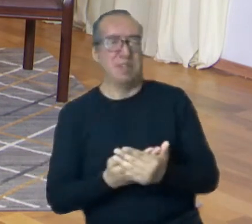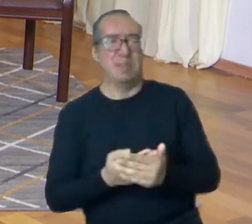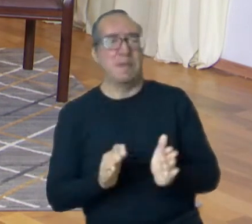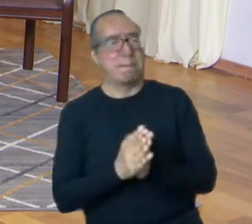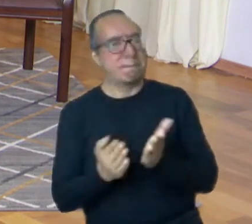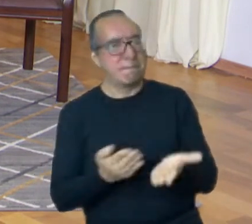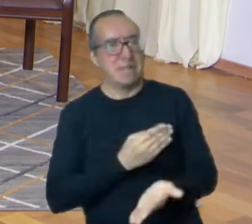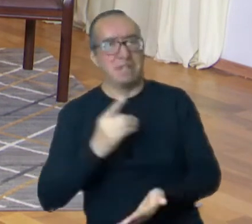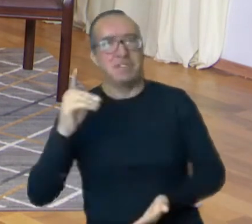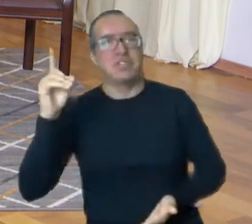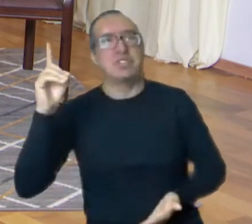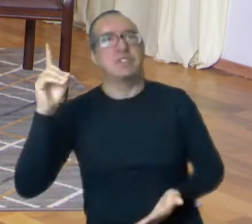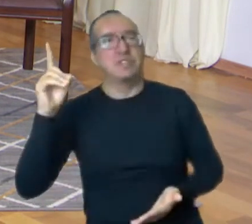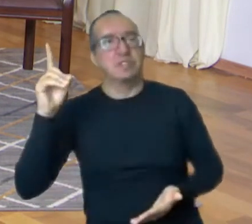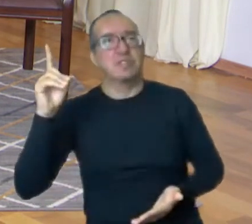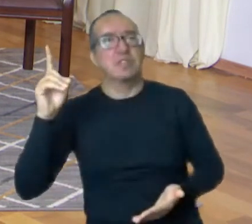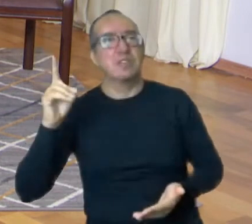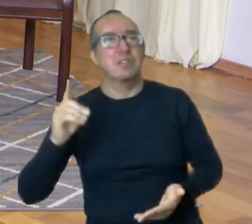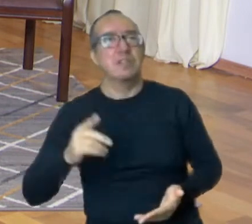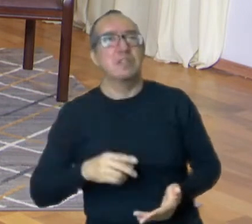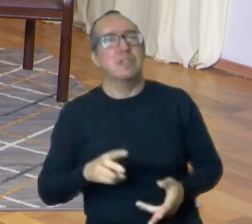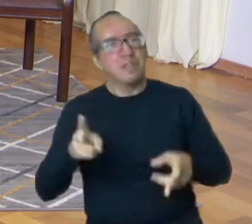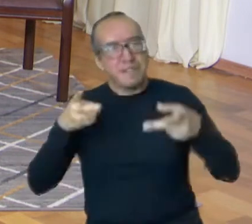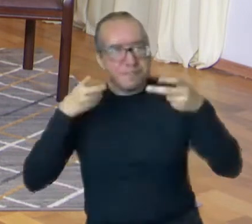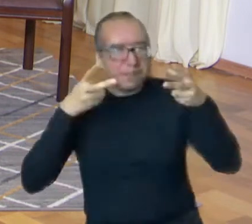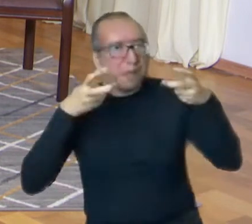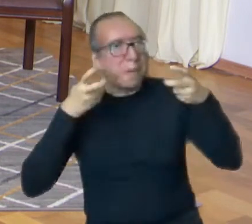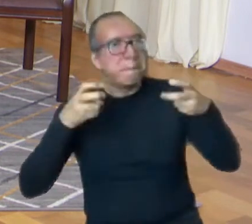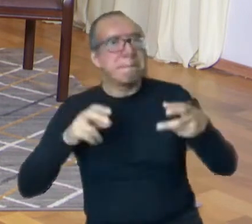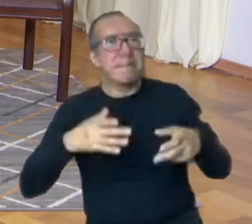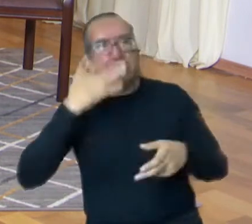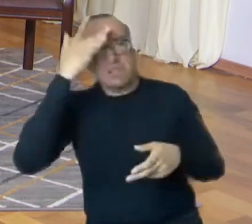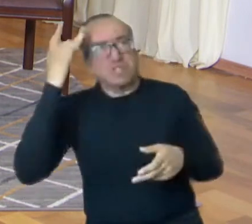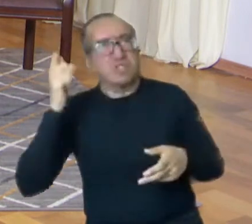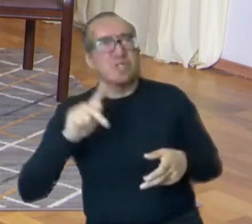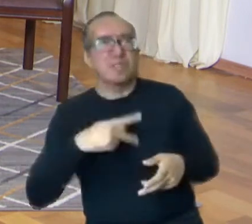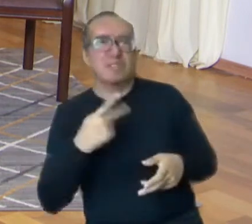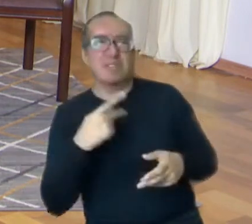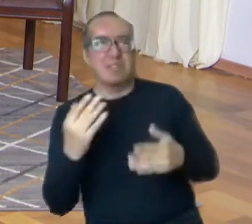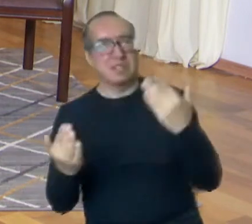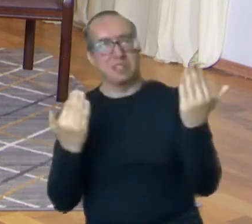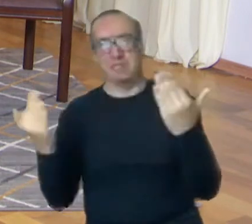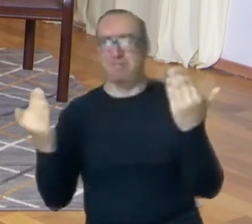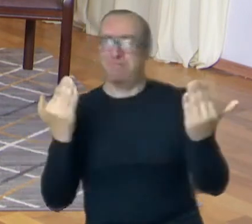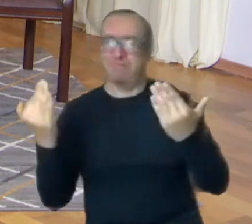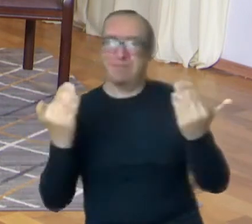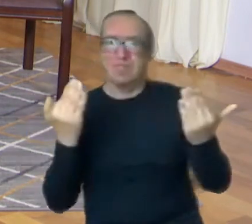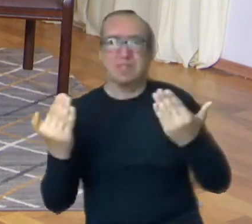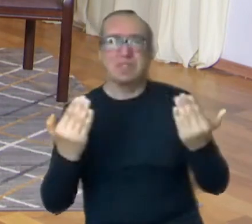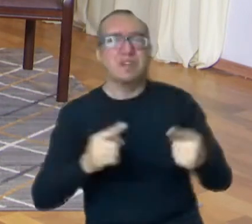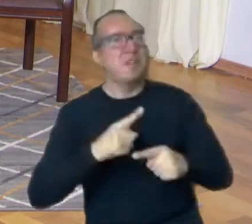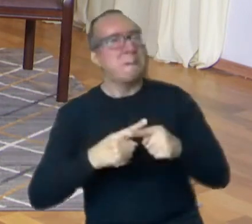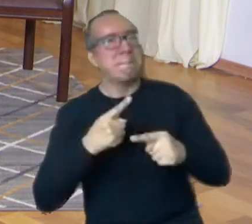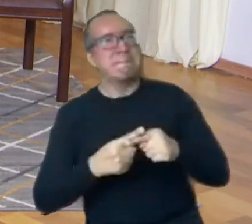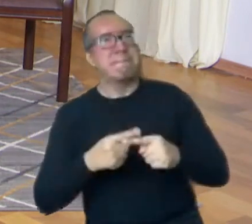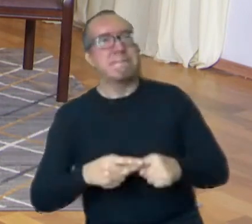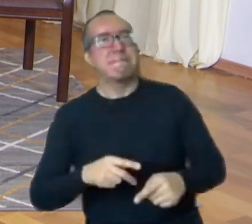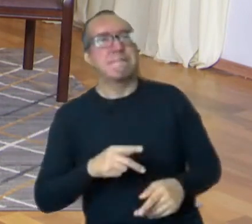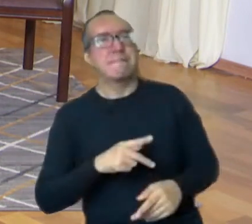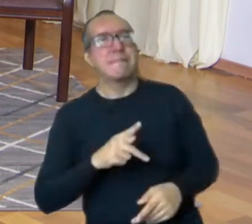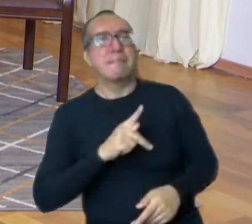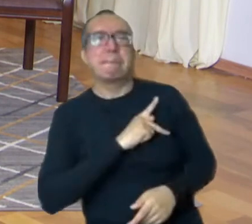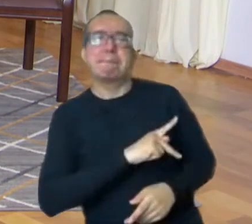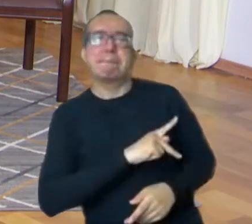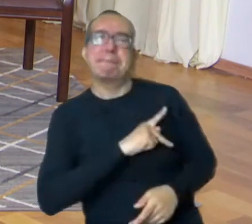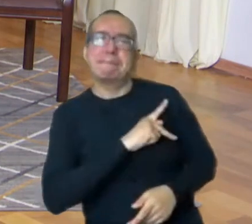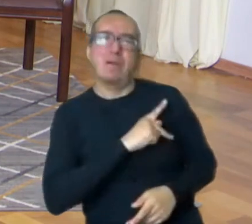questionando esse texto, dizendo, mas irmão Jefferson, Paulo diz que nós não somos justificados pelas obras,